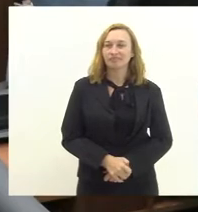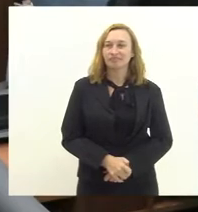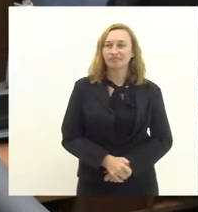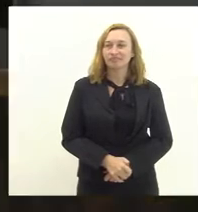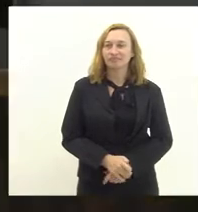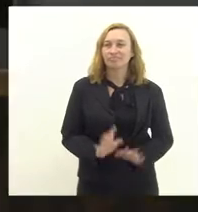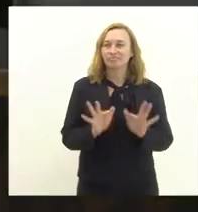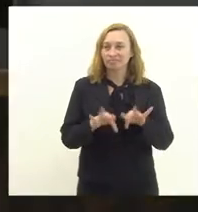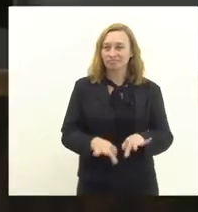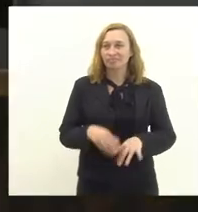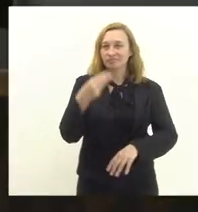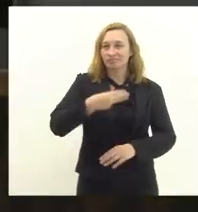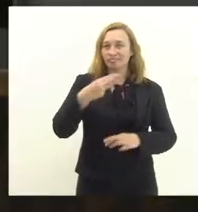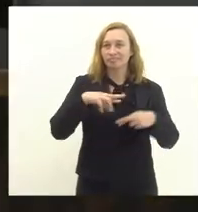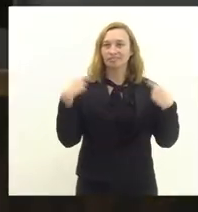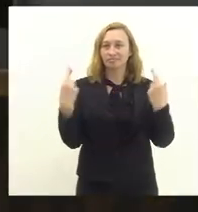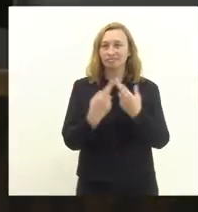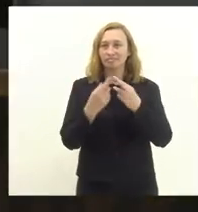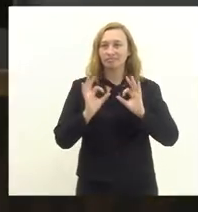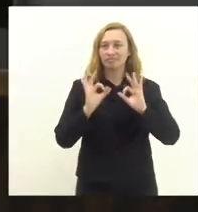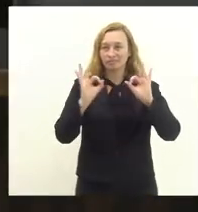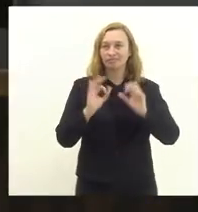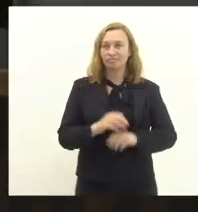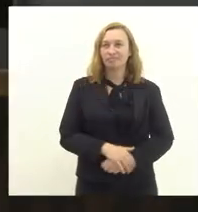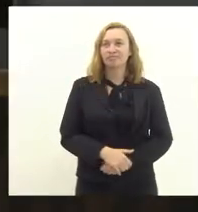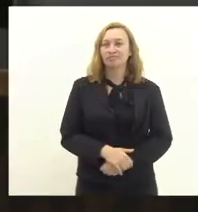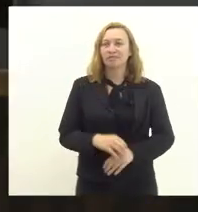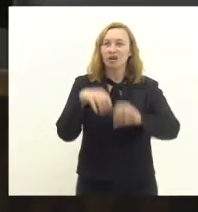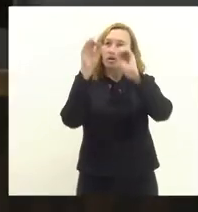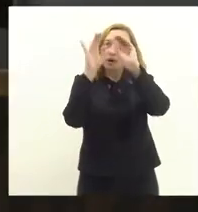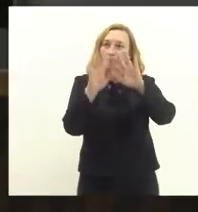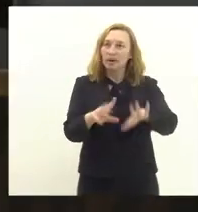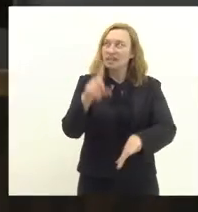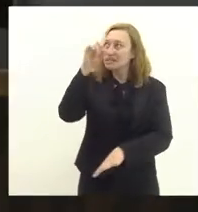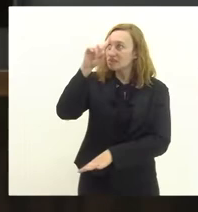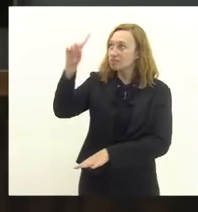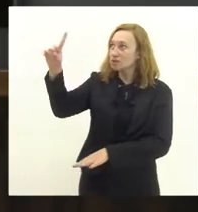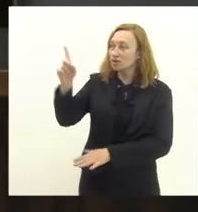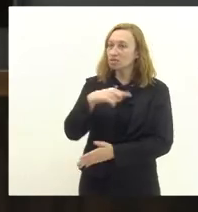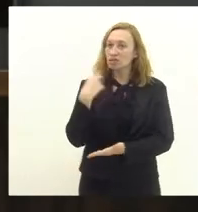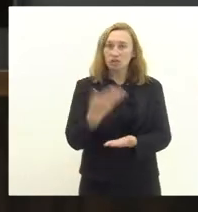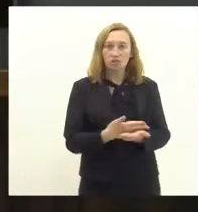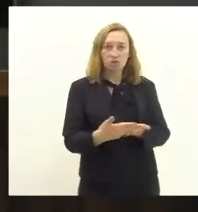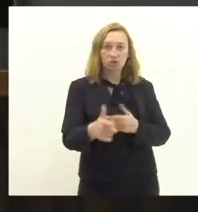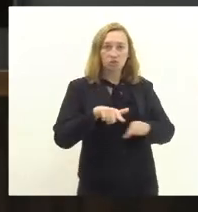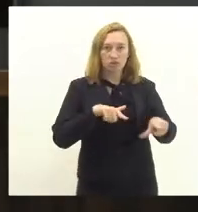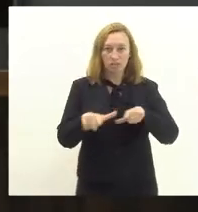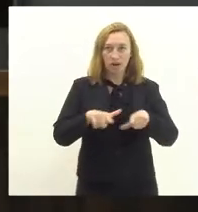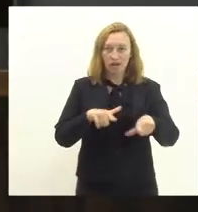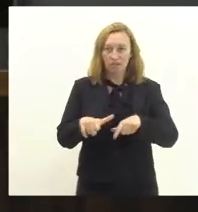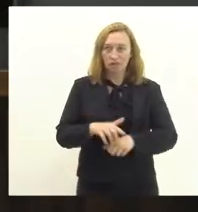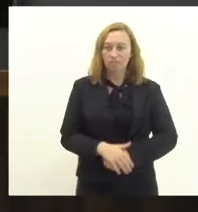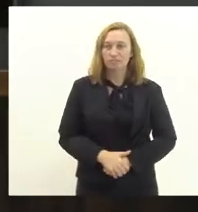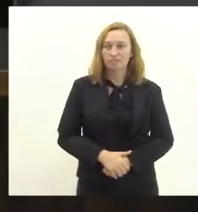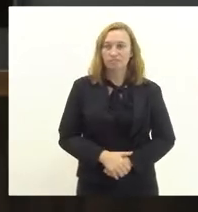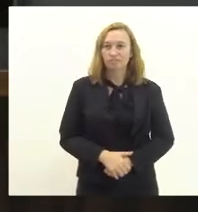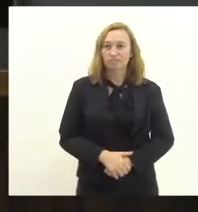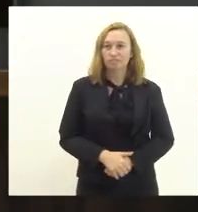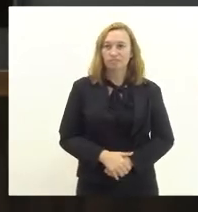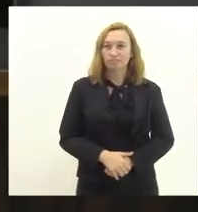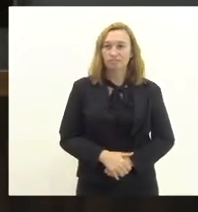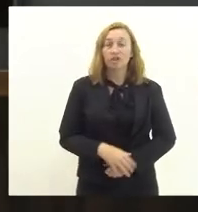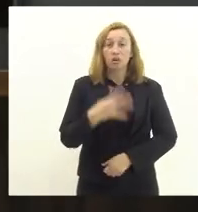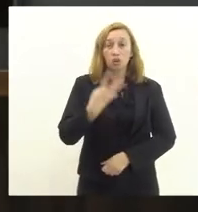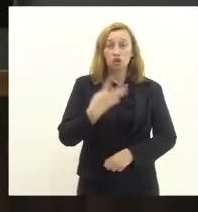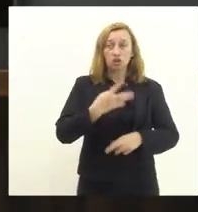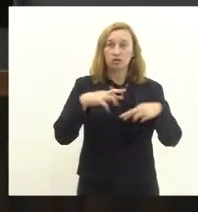Está encerrada a terceira sessão extraordinária. Havendo número legal sobre a proteção de Deus, iniciamos os nossos trabalhos. Está aberta a